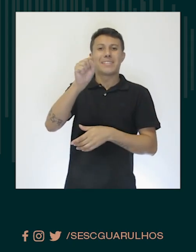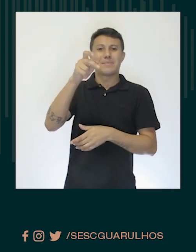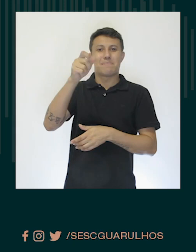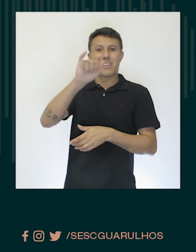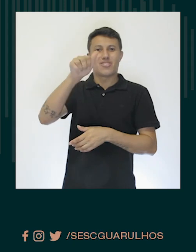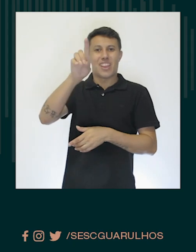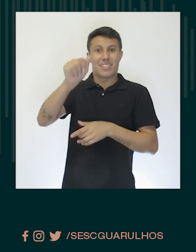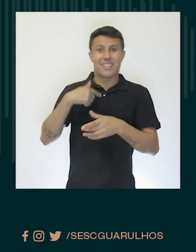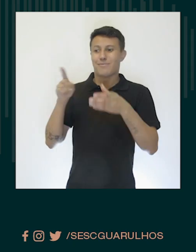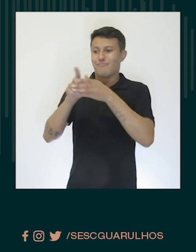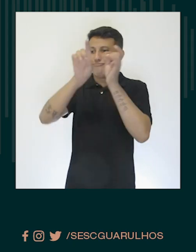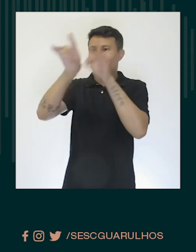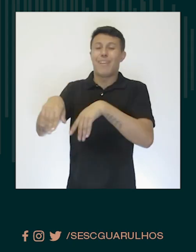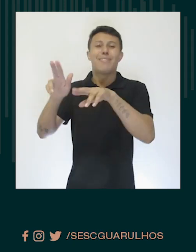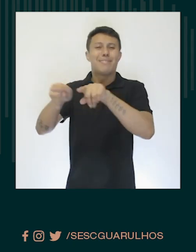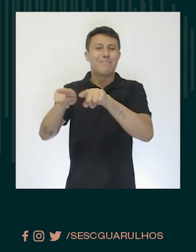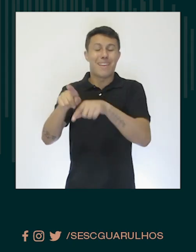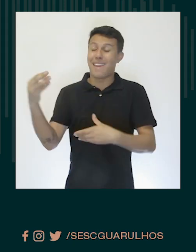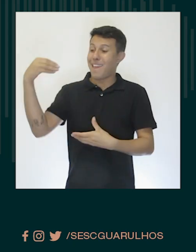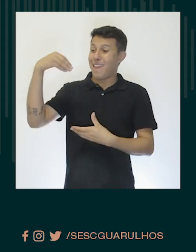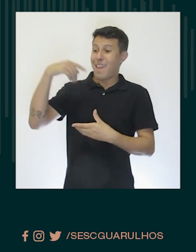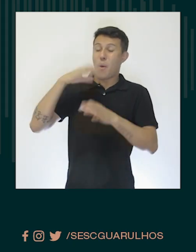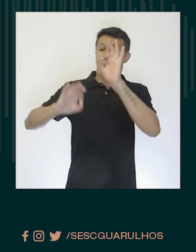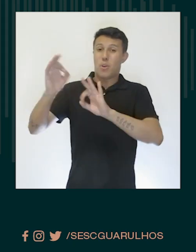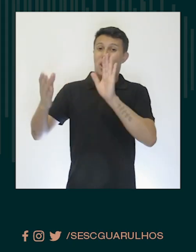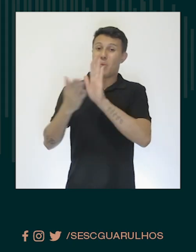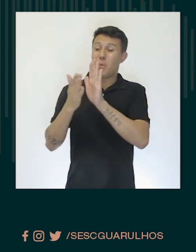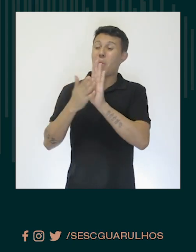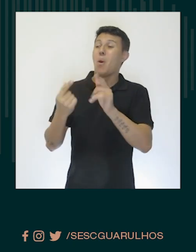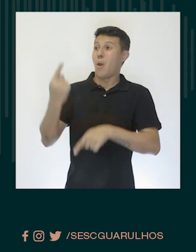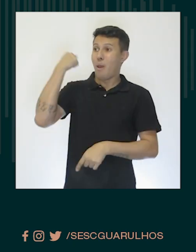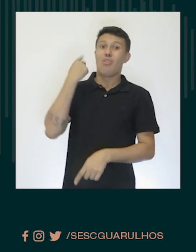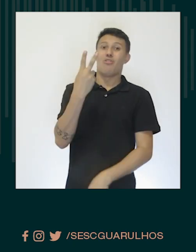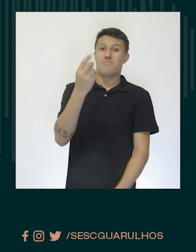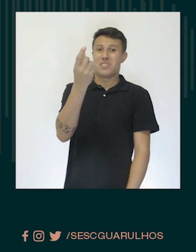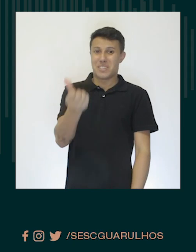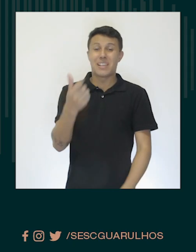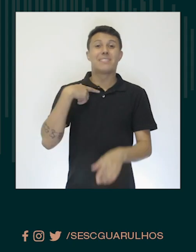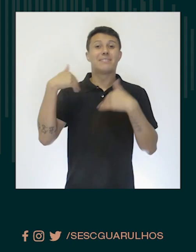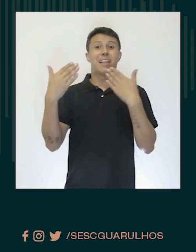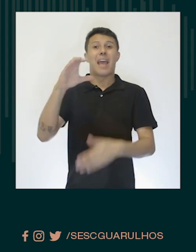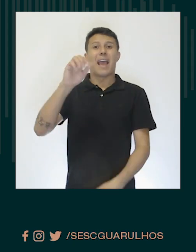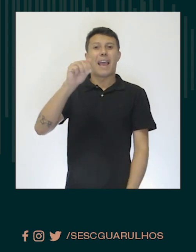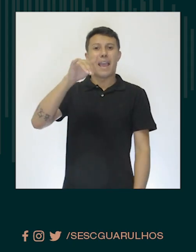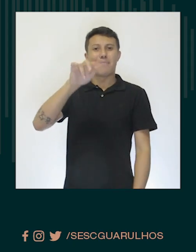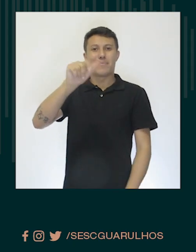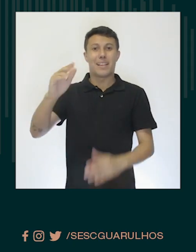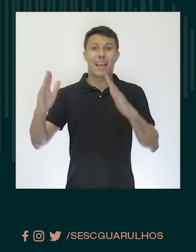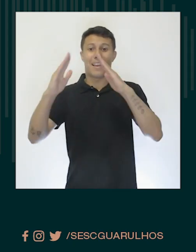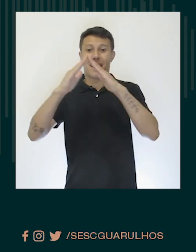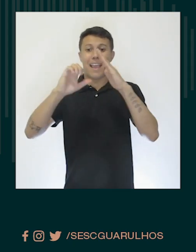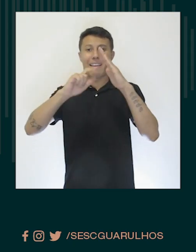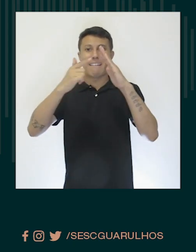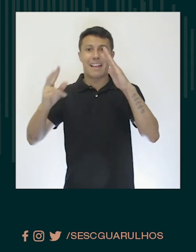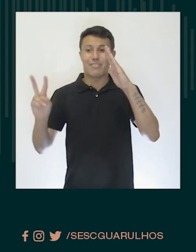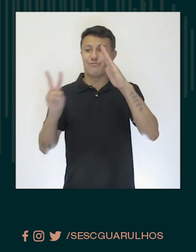fazia parte. E esse projeto em 2016 foi muito importante. Na época, a Camila foi viver comigo na Casa